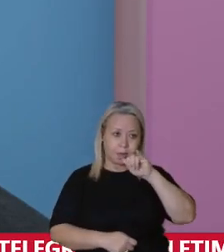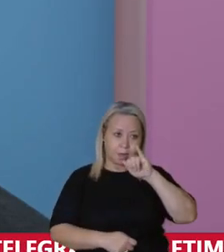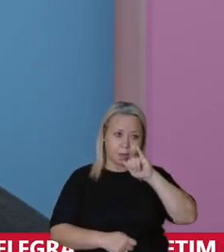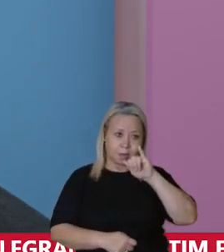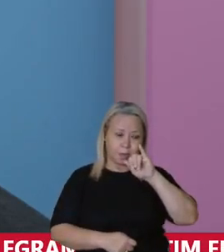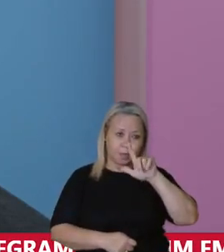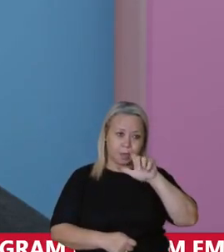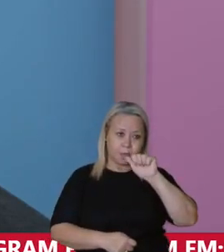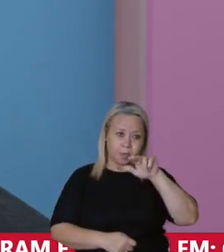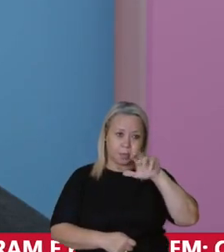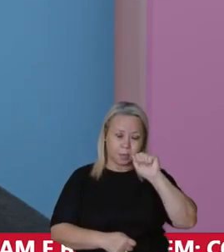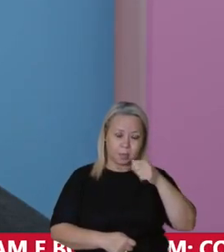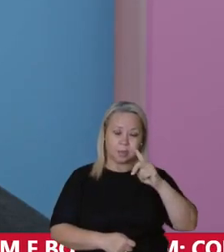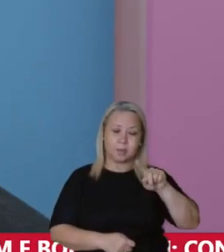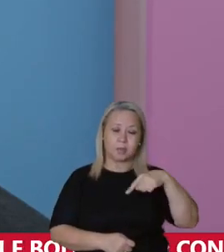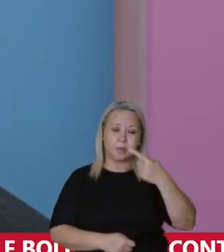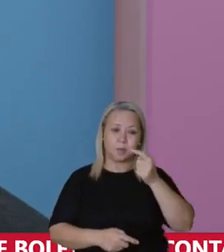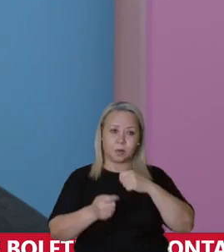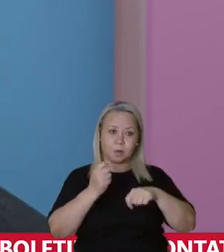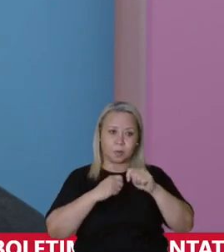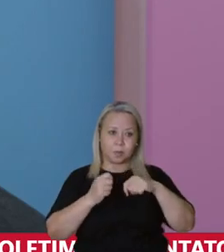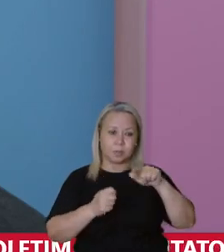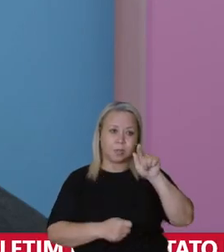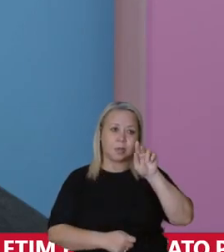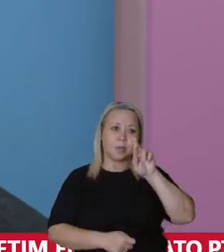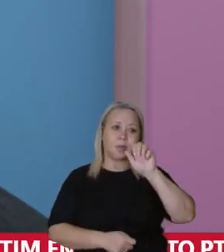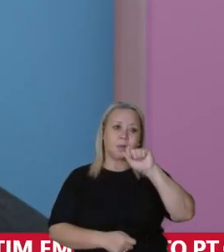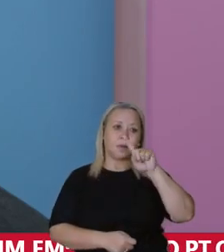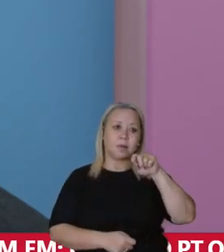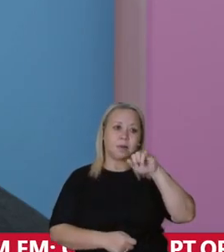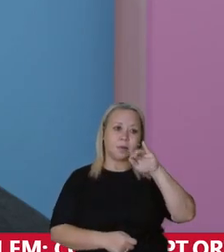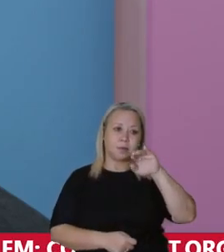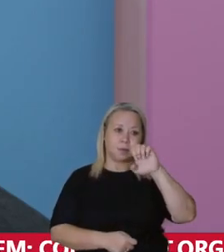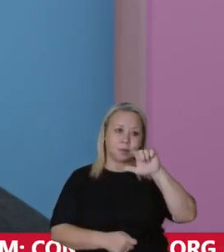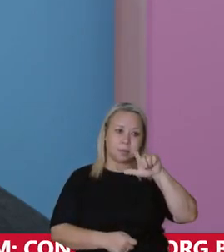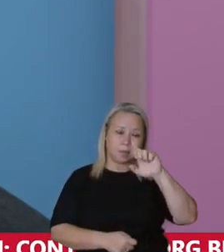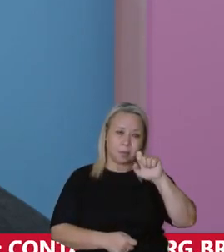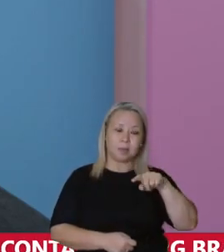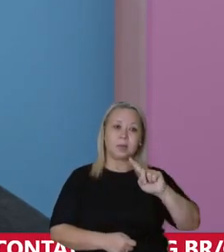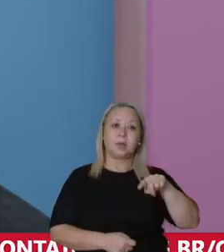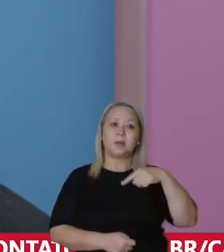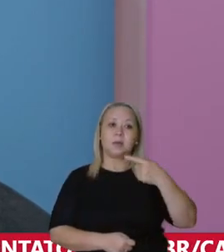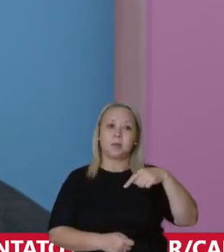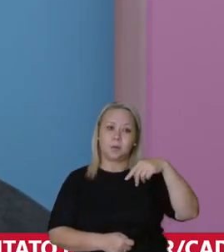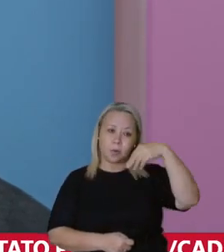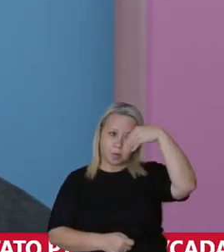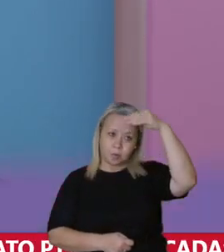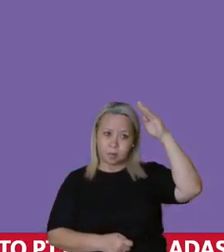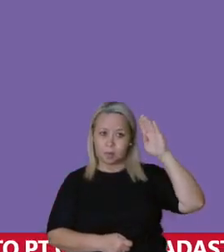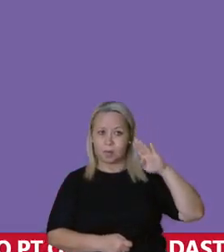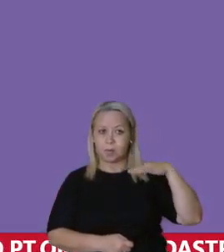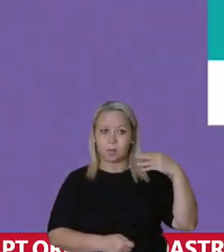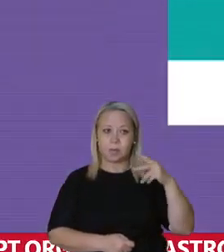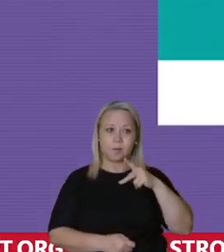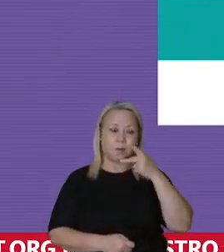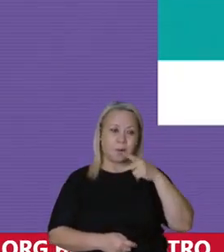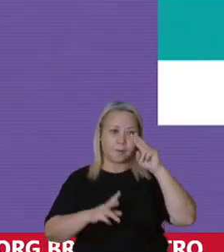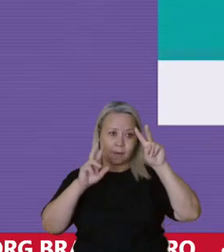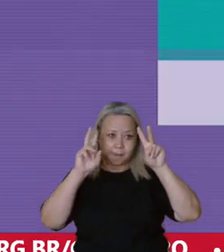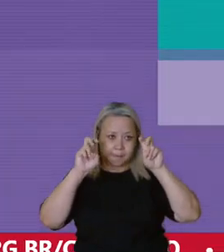Em seguida, a economista Graziele Davi e a deputada federal Maria do Rosário falaram sobre o tema. Acompanhe.